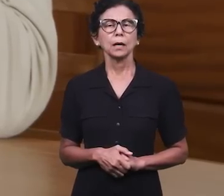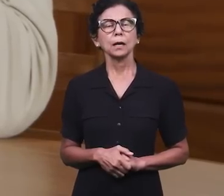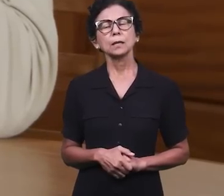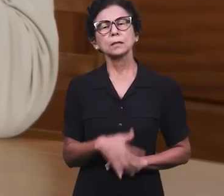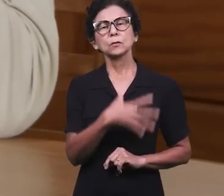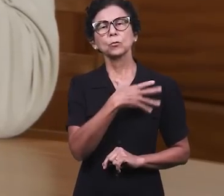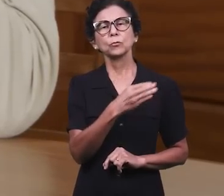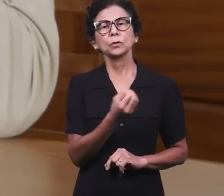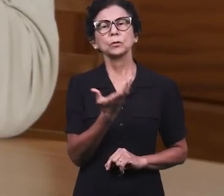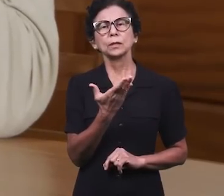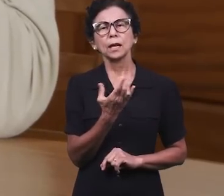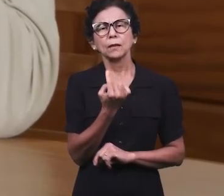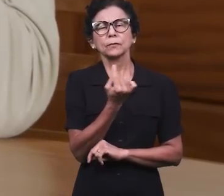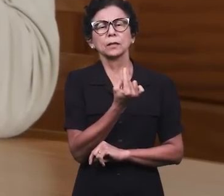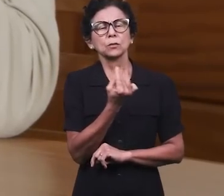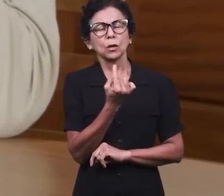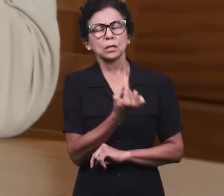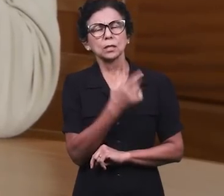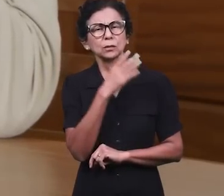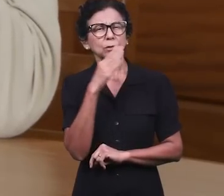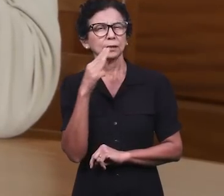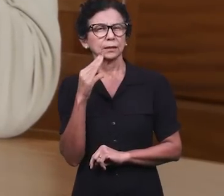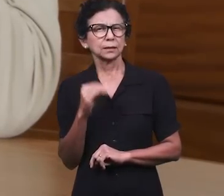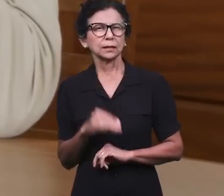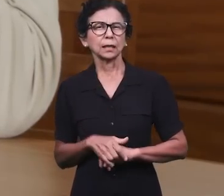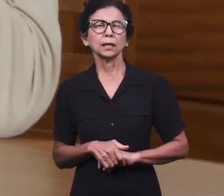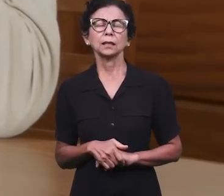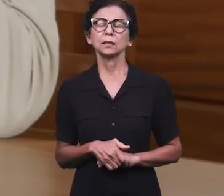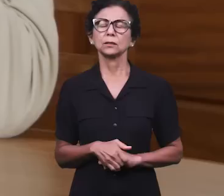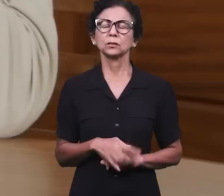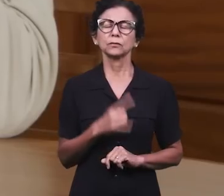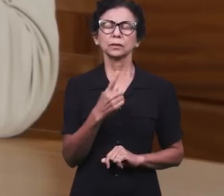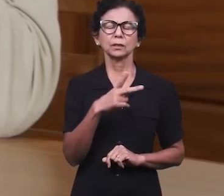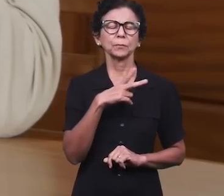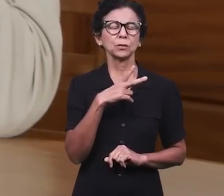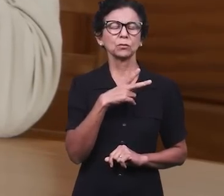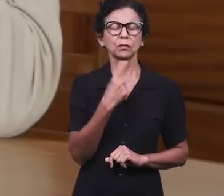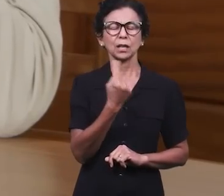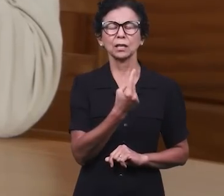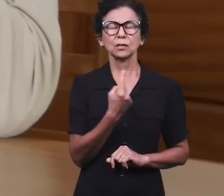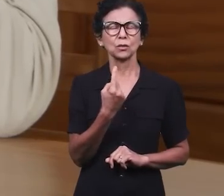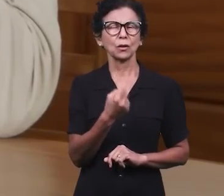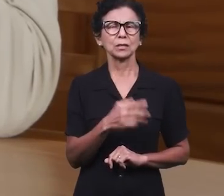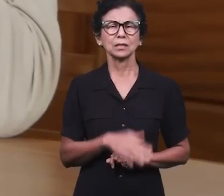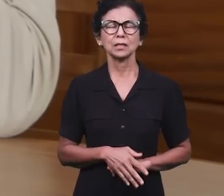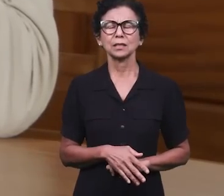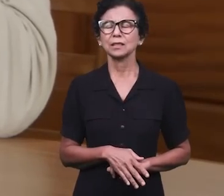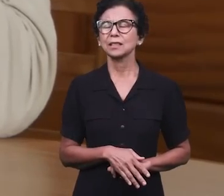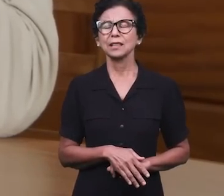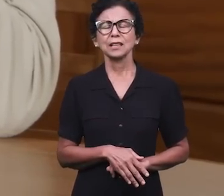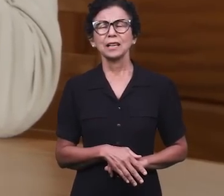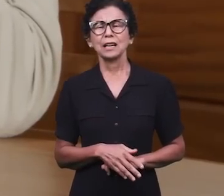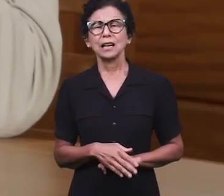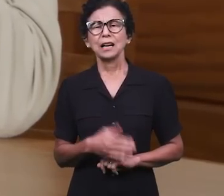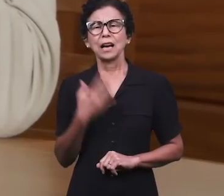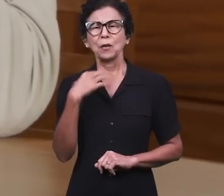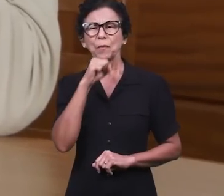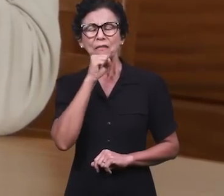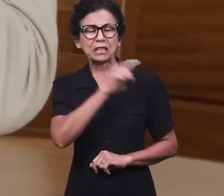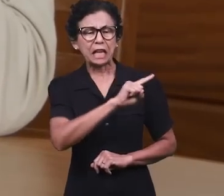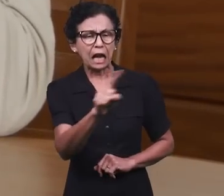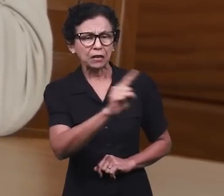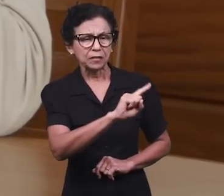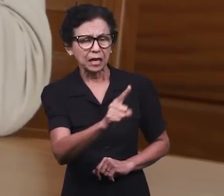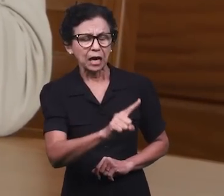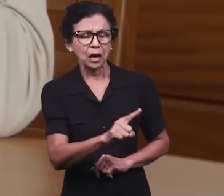jovem, tem que ter os momentos a sós dele, lá você não deixa nunca ele ter a vida dele, você sempre está interferindo em tudo que ele faz, não deixa ele tomar a decisão dele, deixa ele tomar